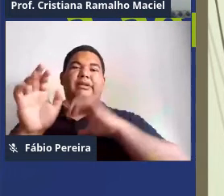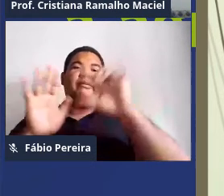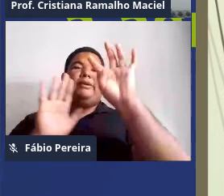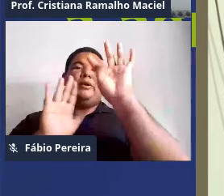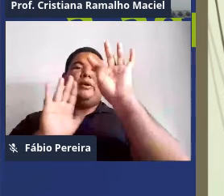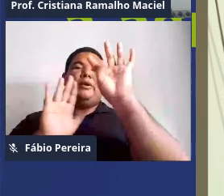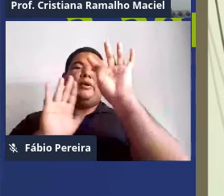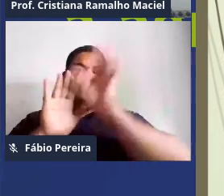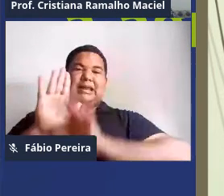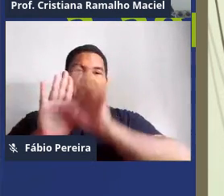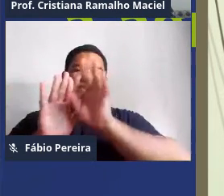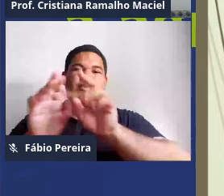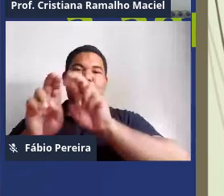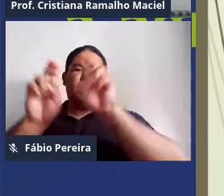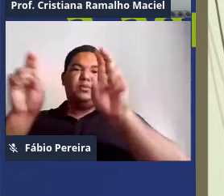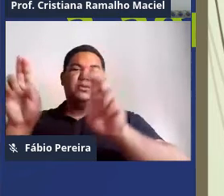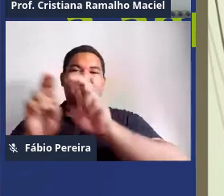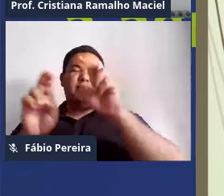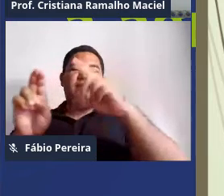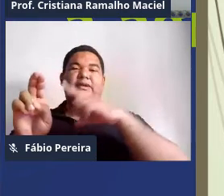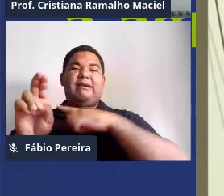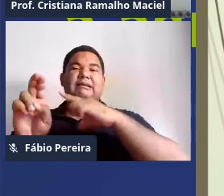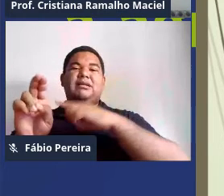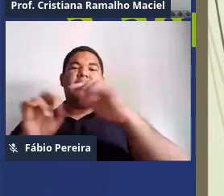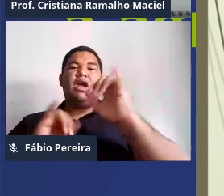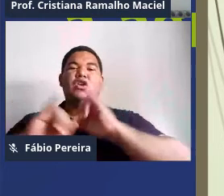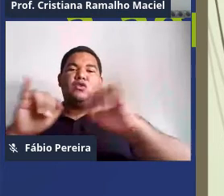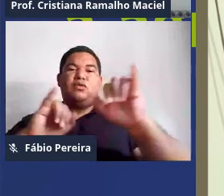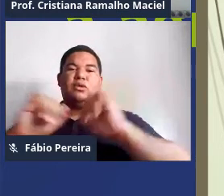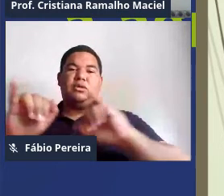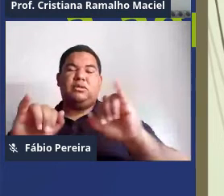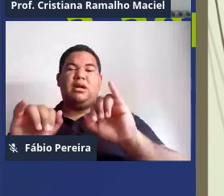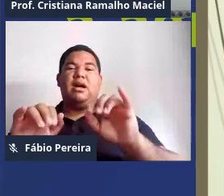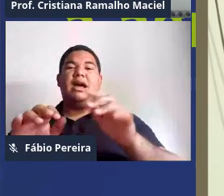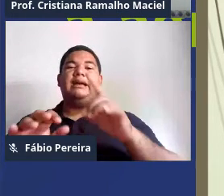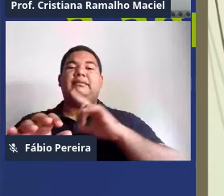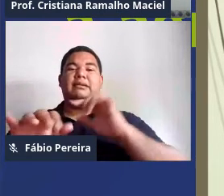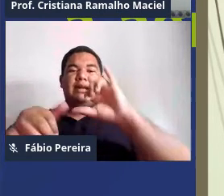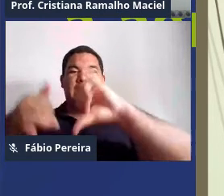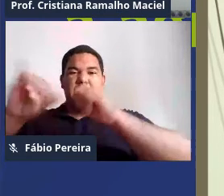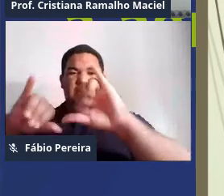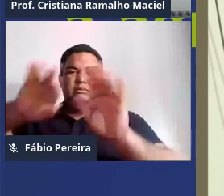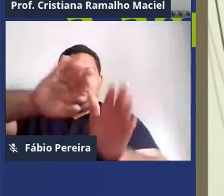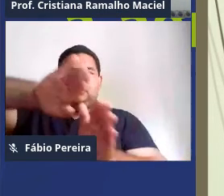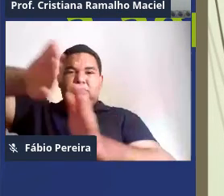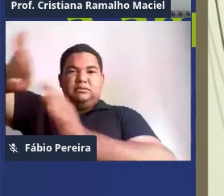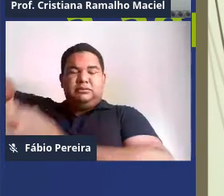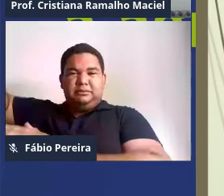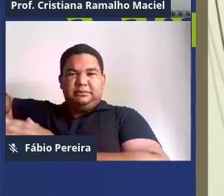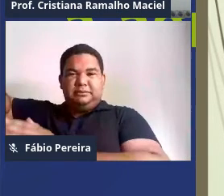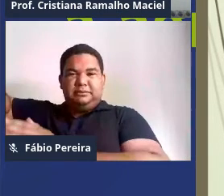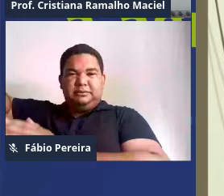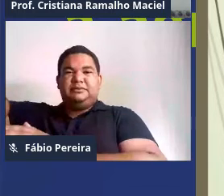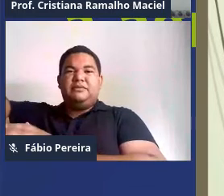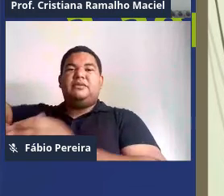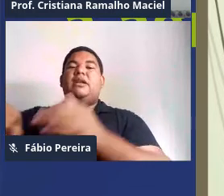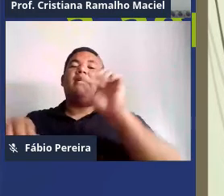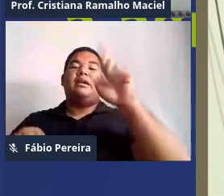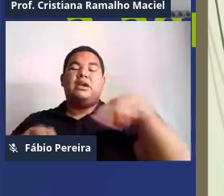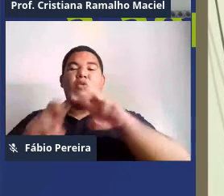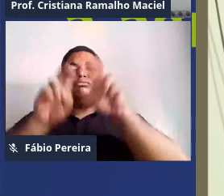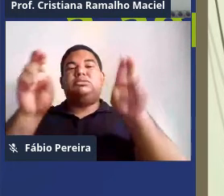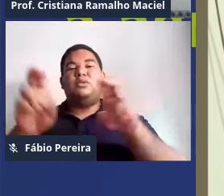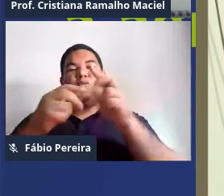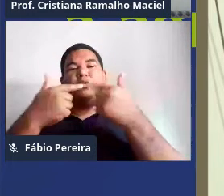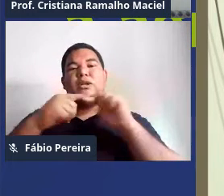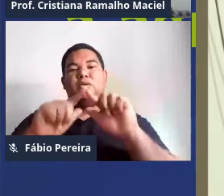vai começar a se comunicar. A partir daí eu não tenho mais a química, eu tenho uma coisa que o computador entende. Agora entra